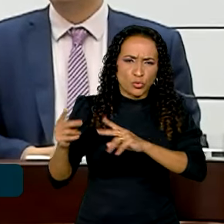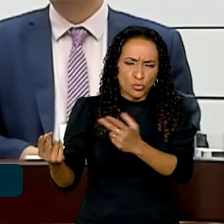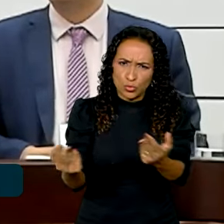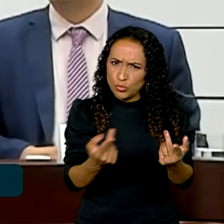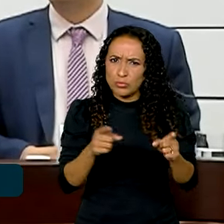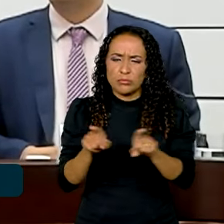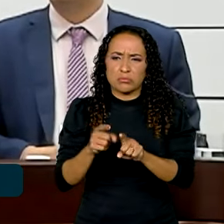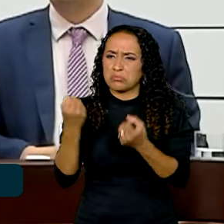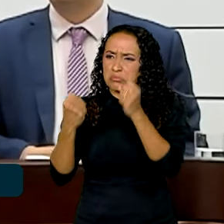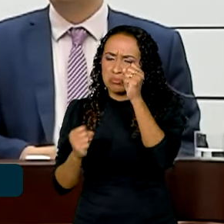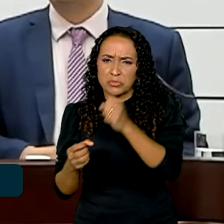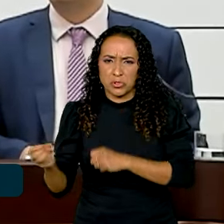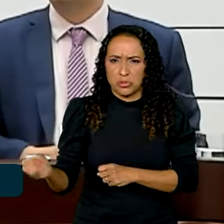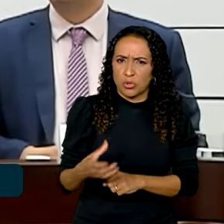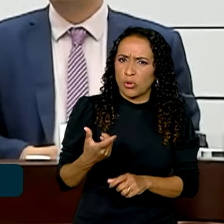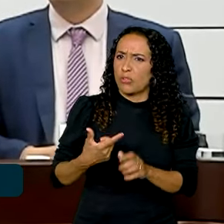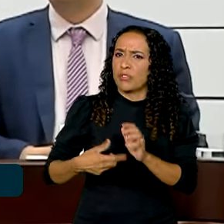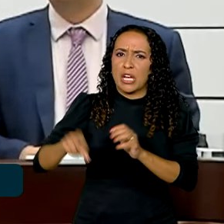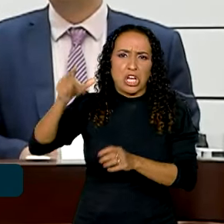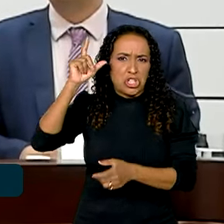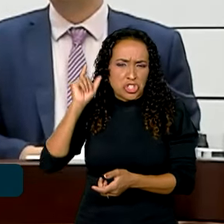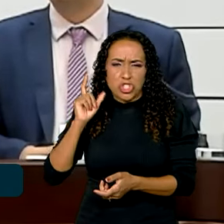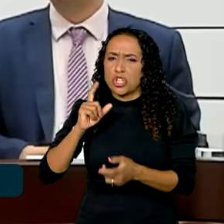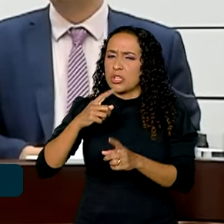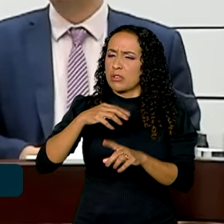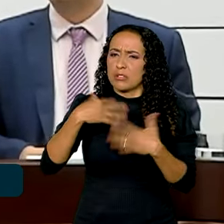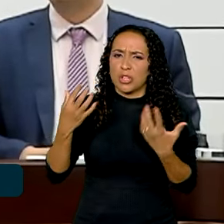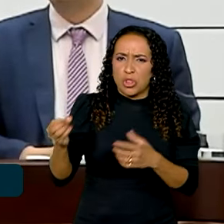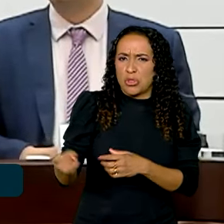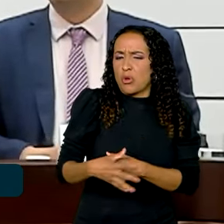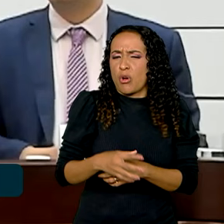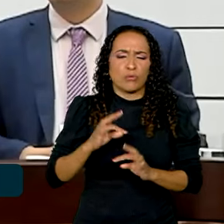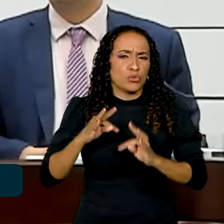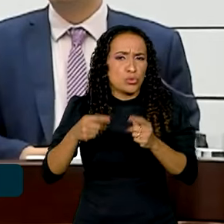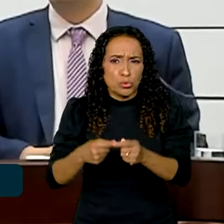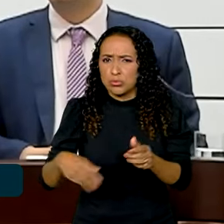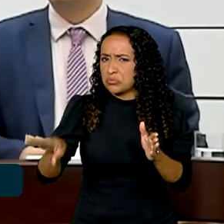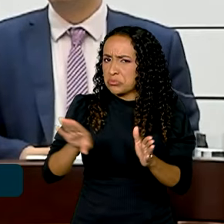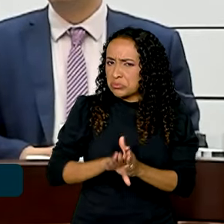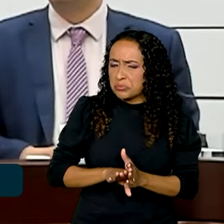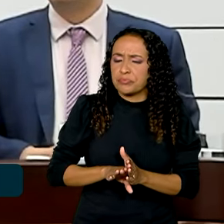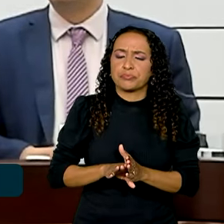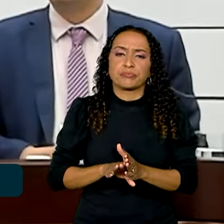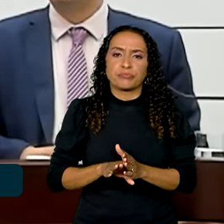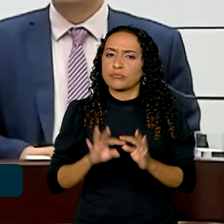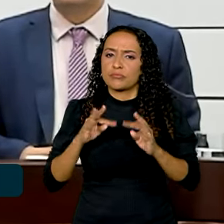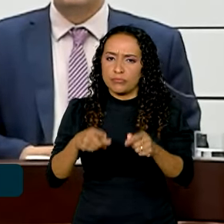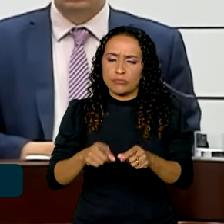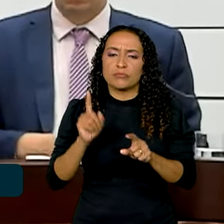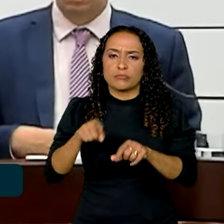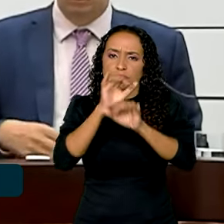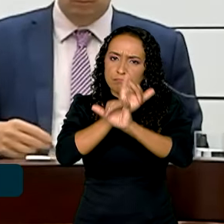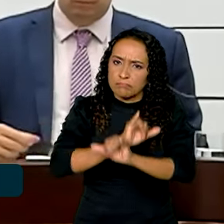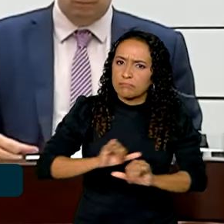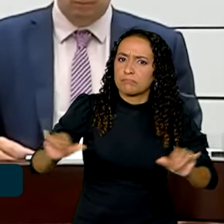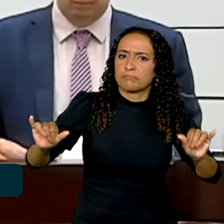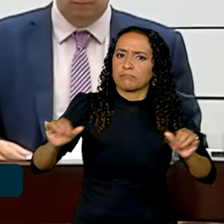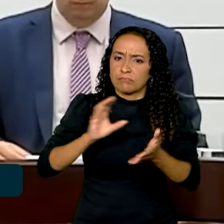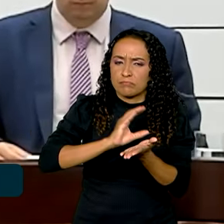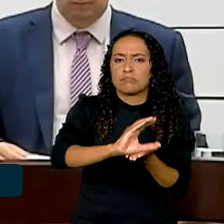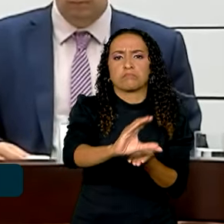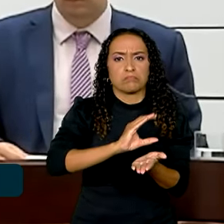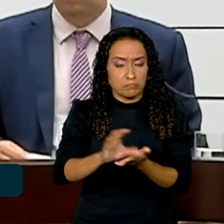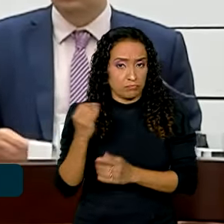as veteranas, as médias, as novatas que estão chegando, todas elas anunciando